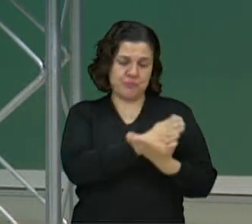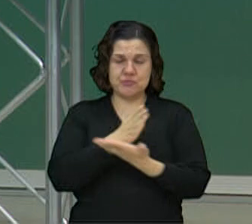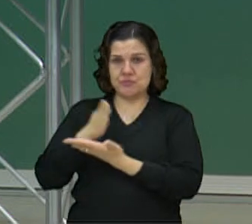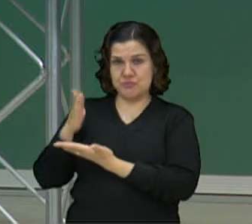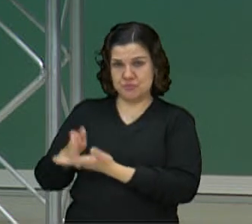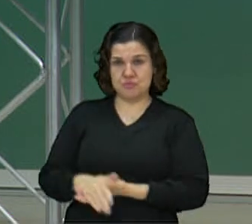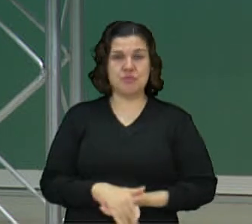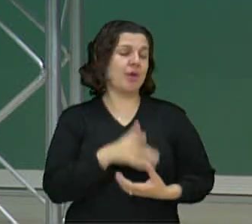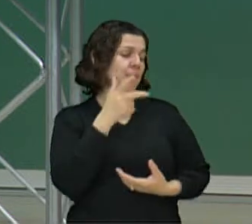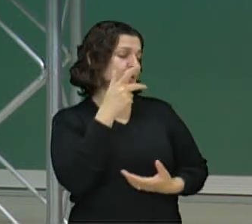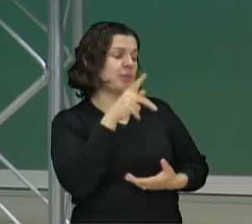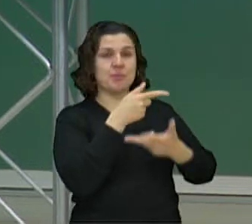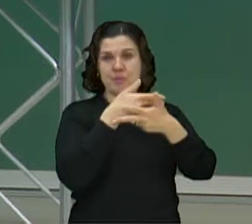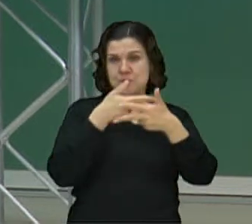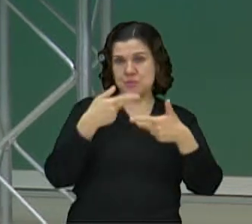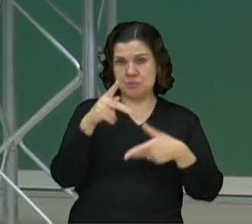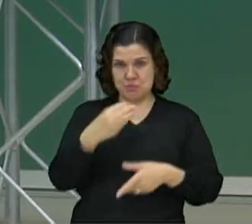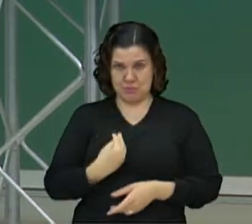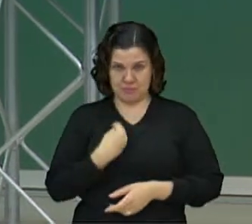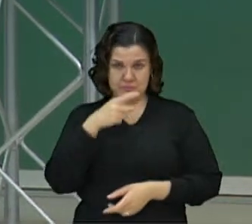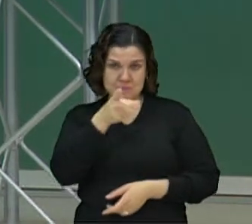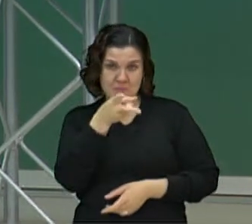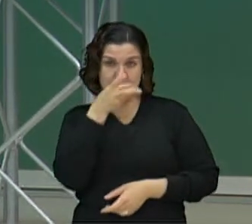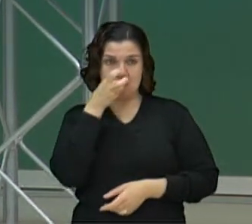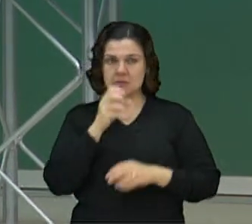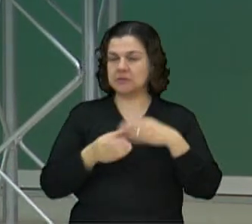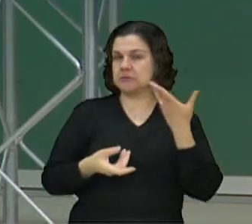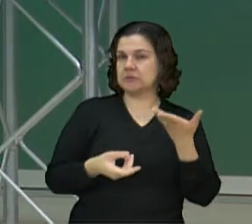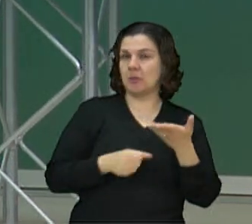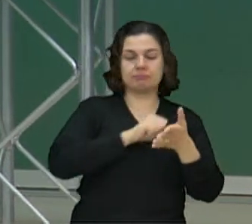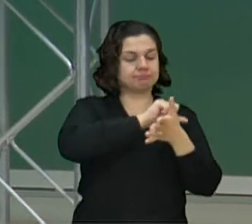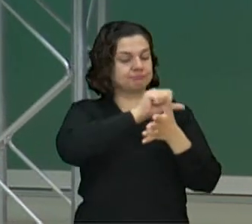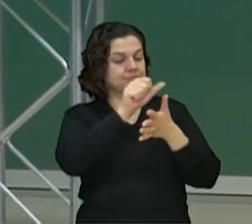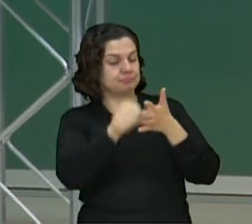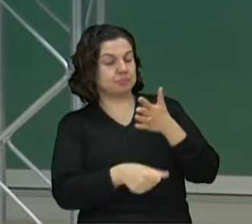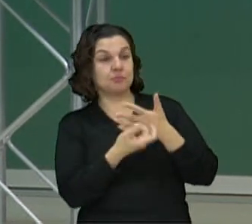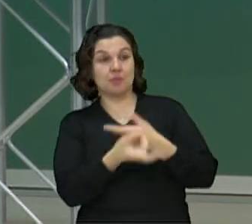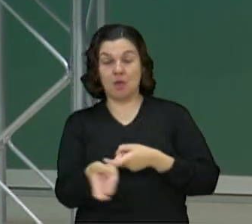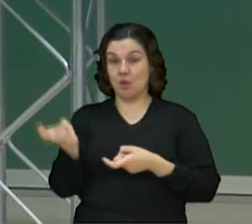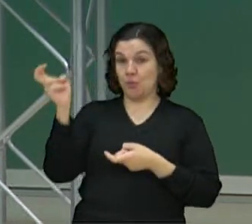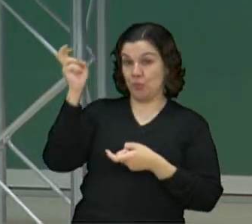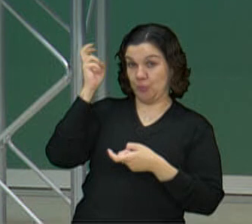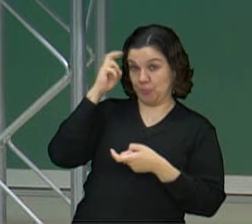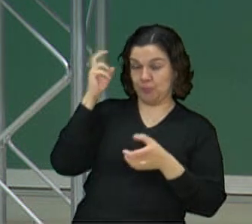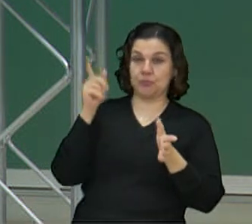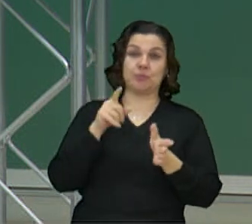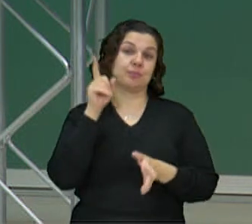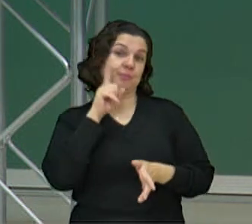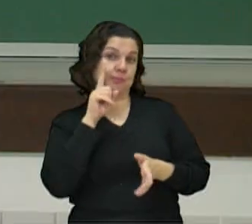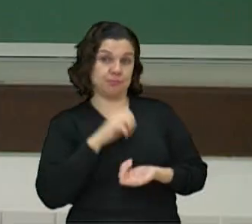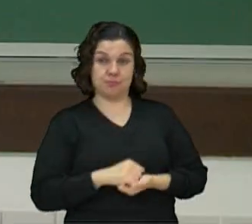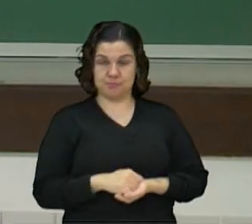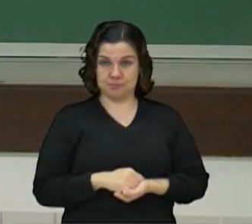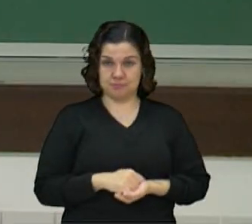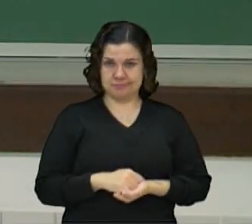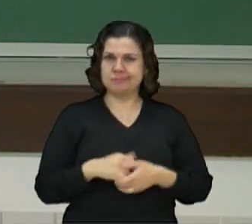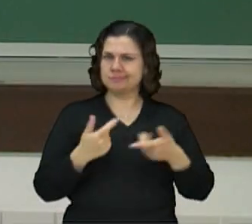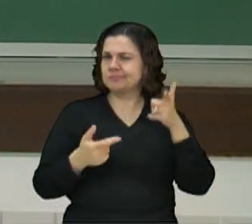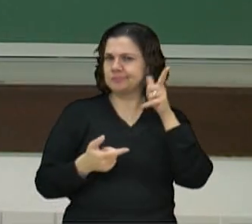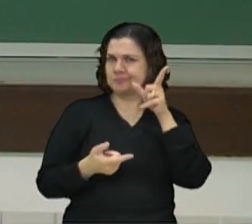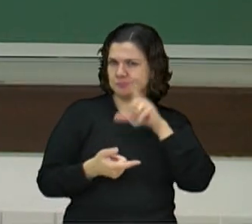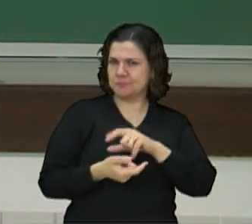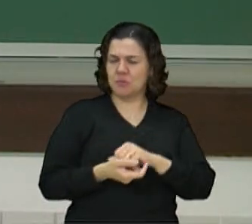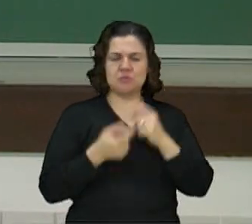cotidiano? No seu dia a dia, você consegue perceber elementos dessa cultura americana? Você